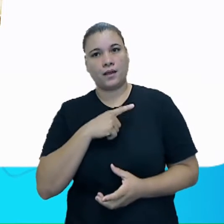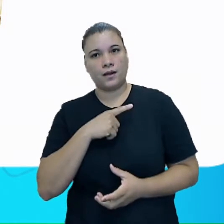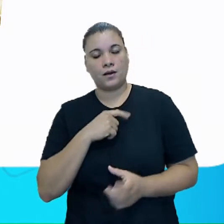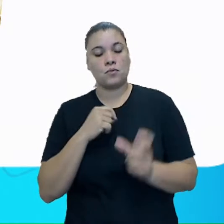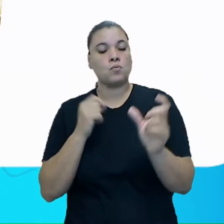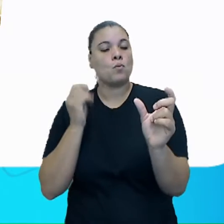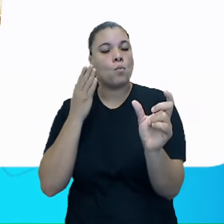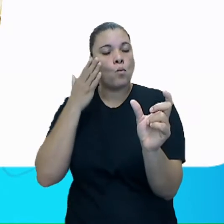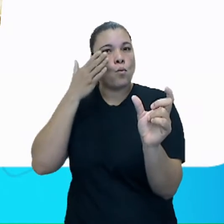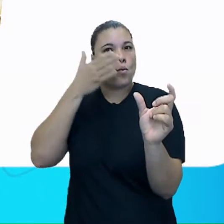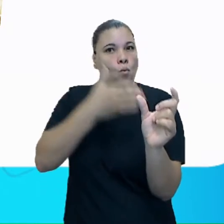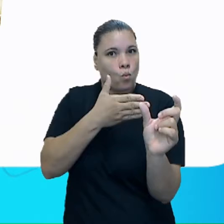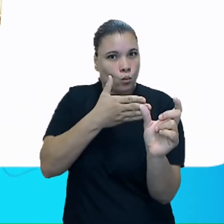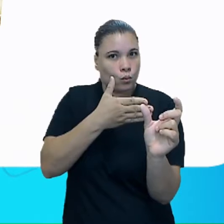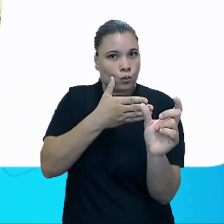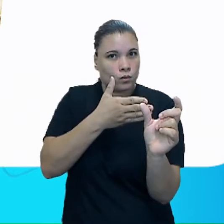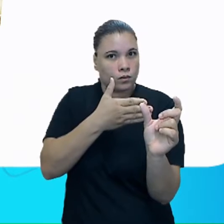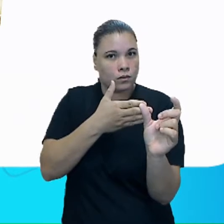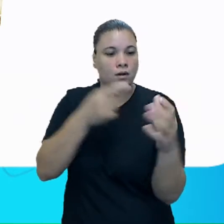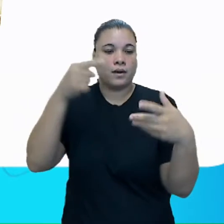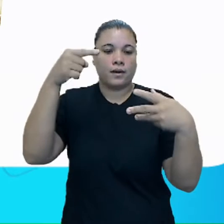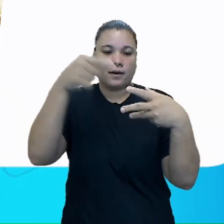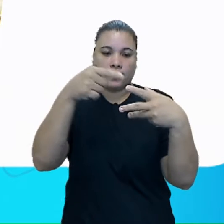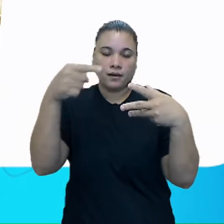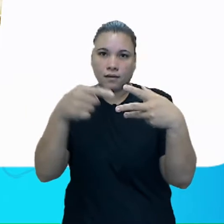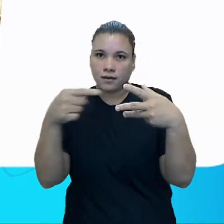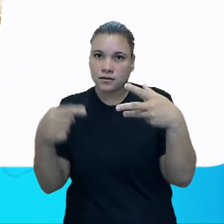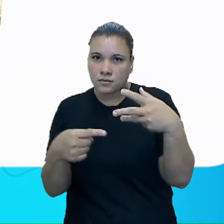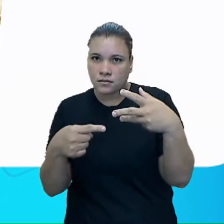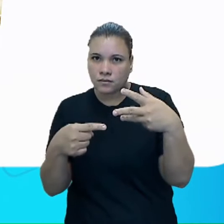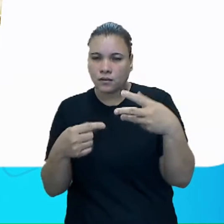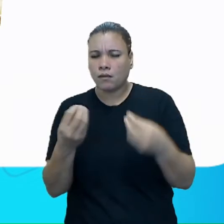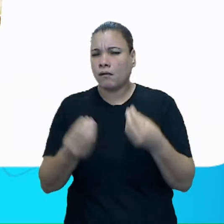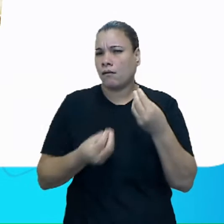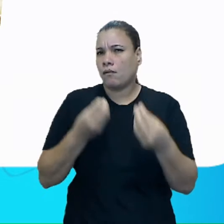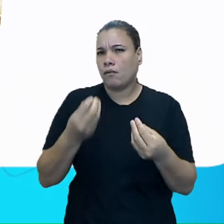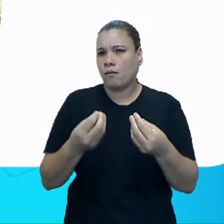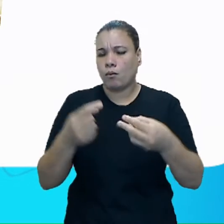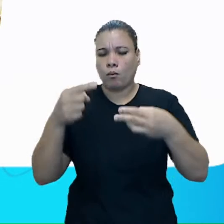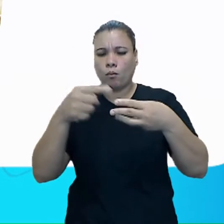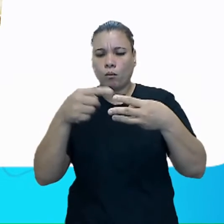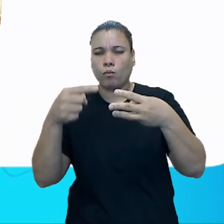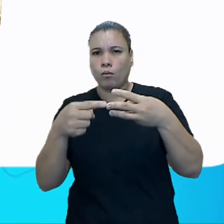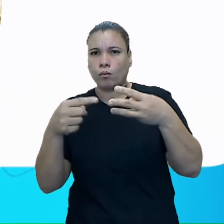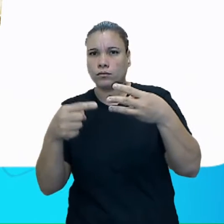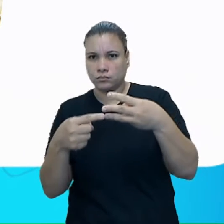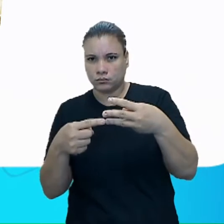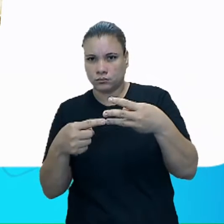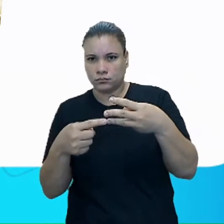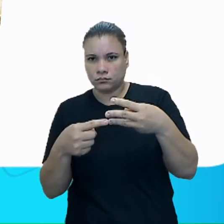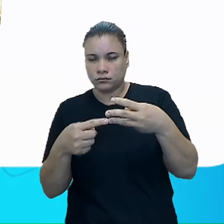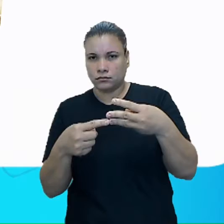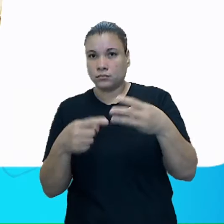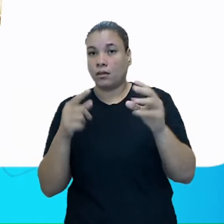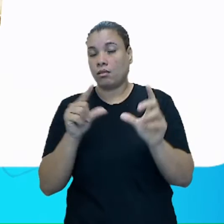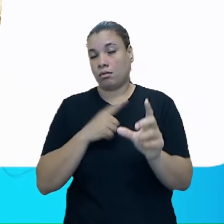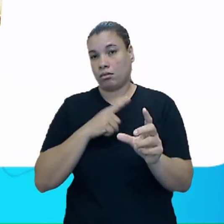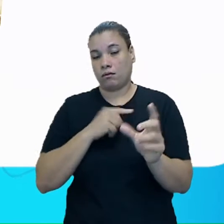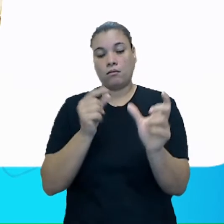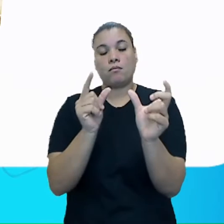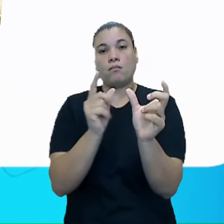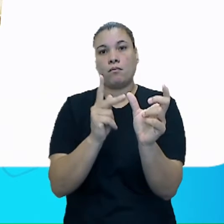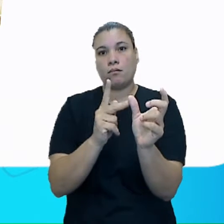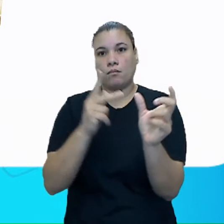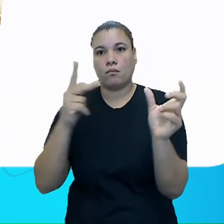esse núcleo, eu vou classificar se é um predicado verbal, se é um predicado nominal ou se é um predicado